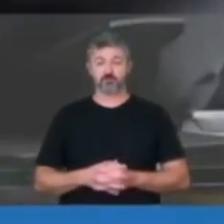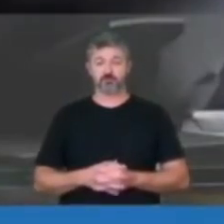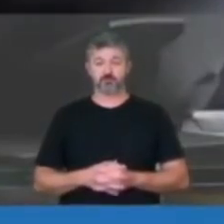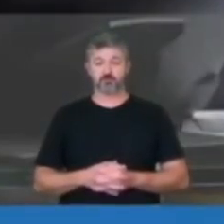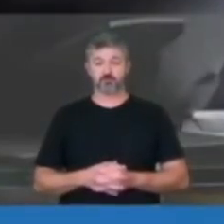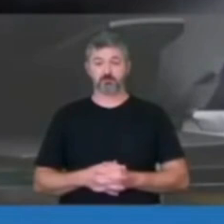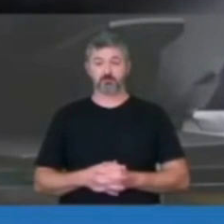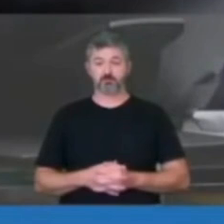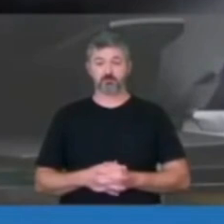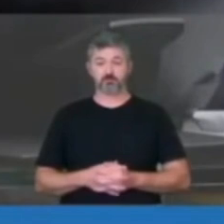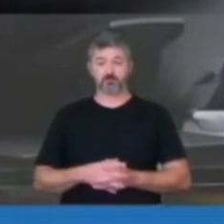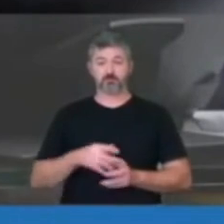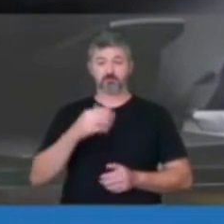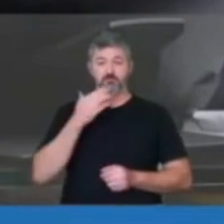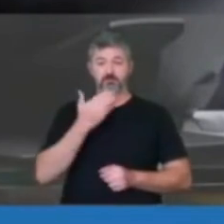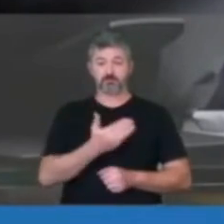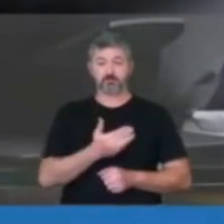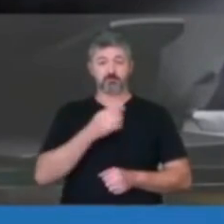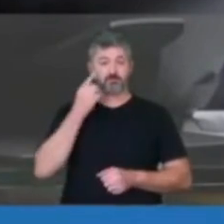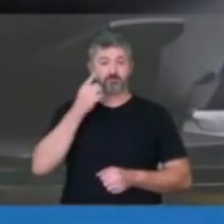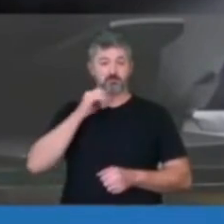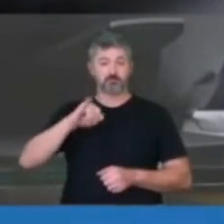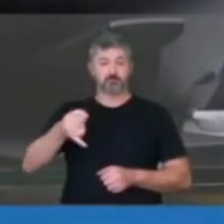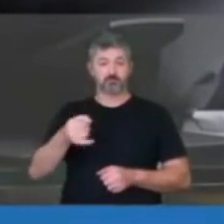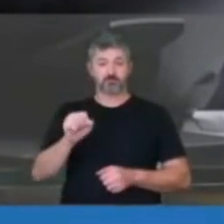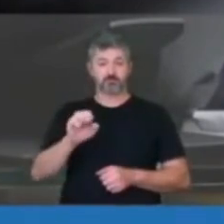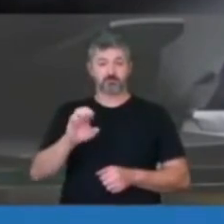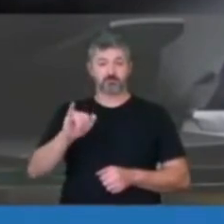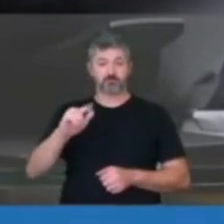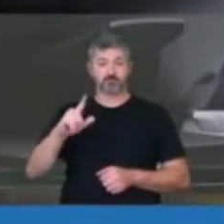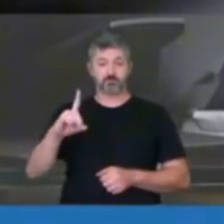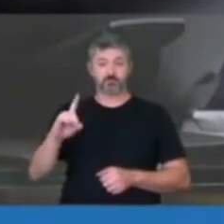Para falar a favor, deputado Josaildo Ramos.